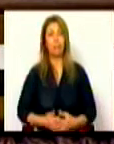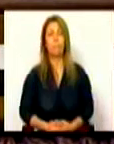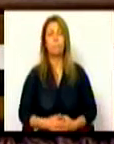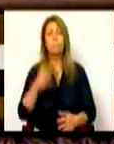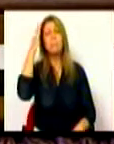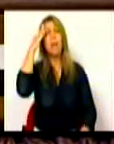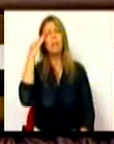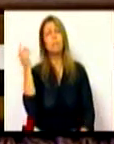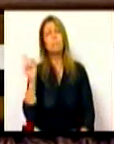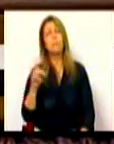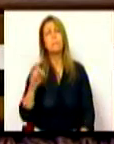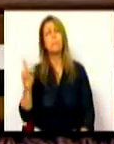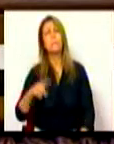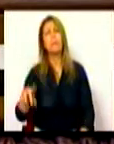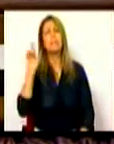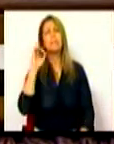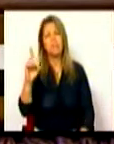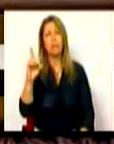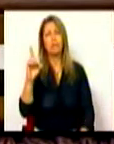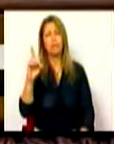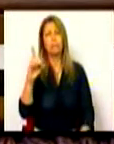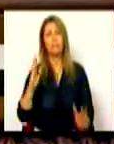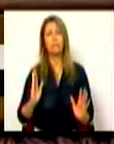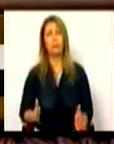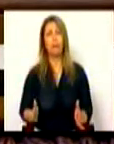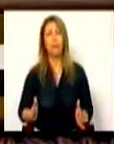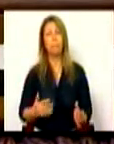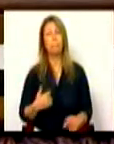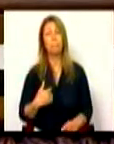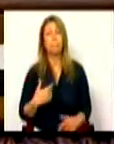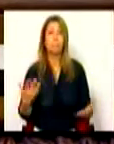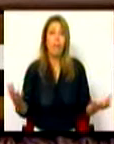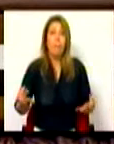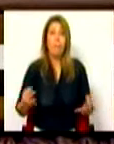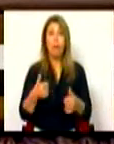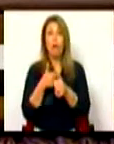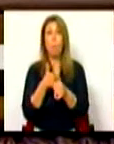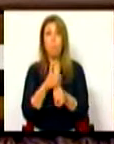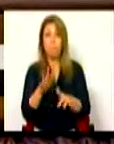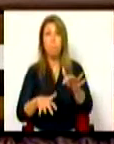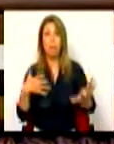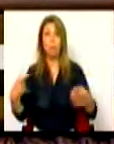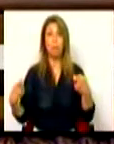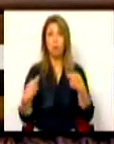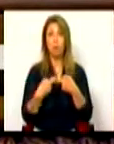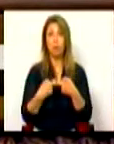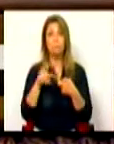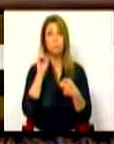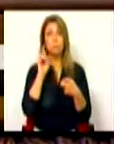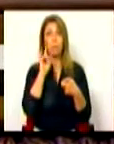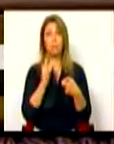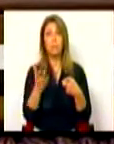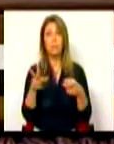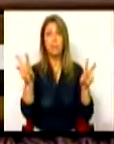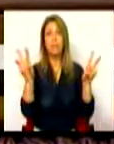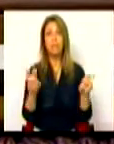vez. Em suma, temos tido um acompanhamento parlamentar adequado à importância de um